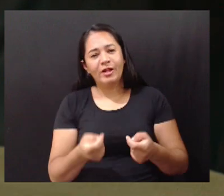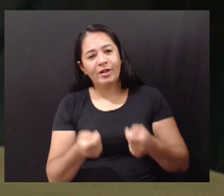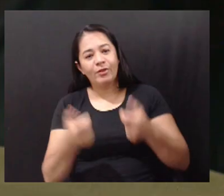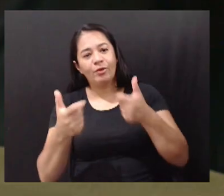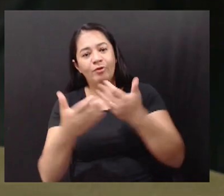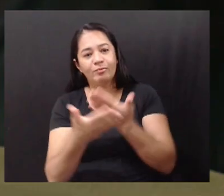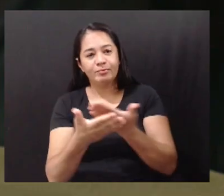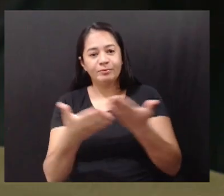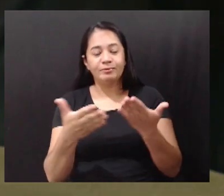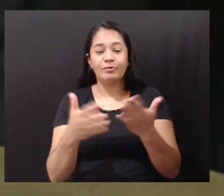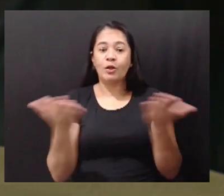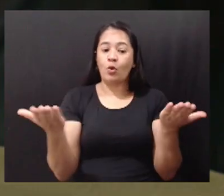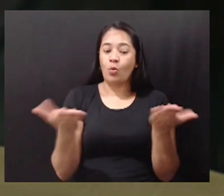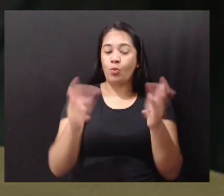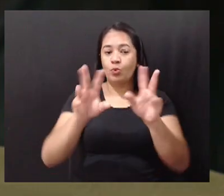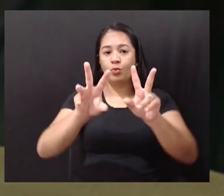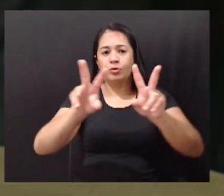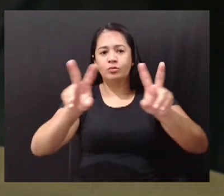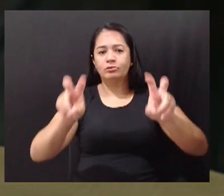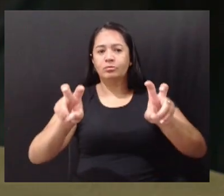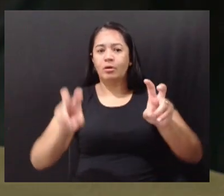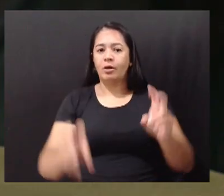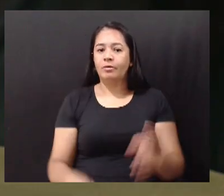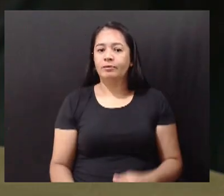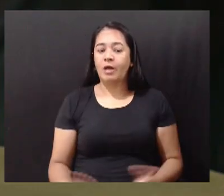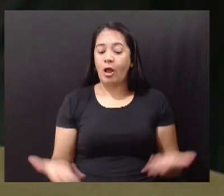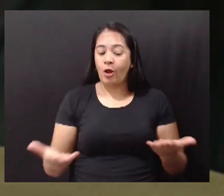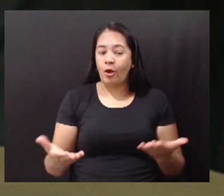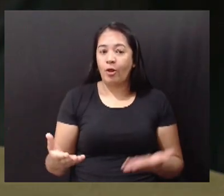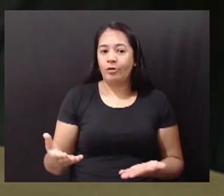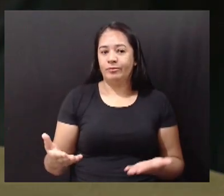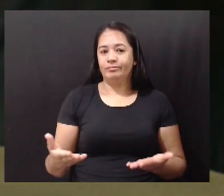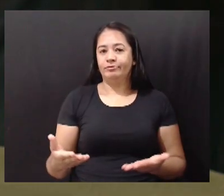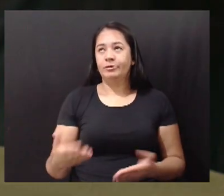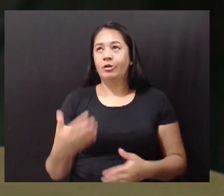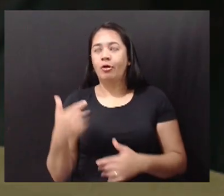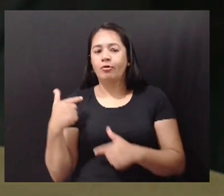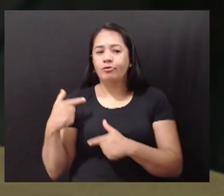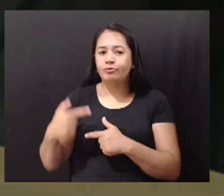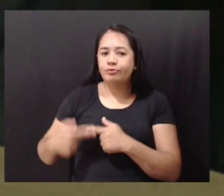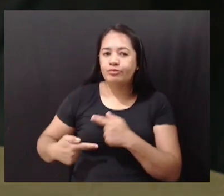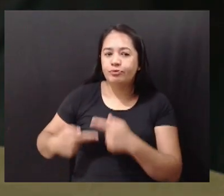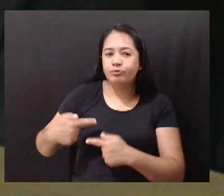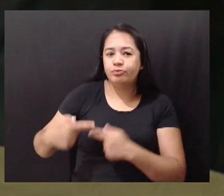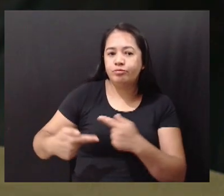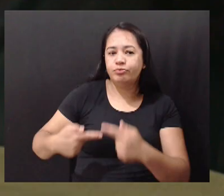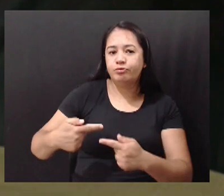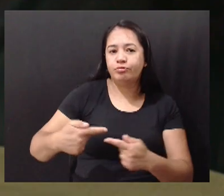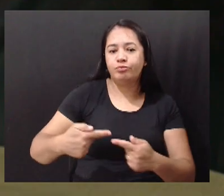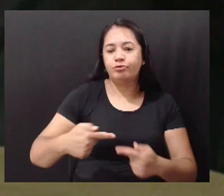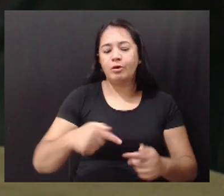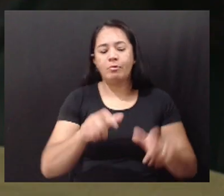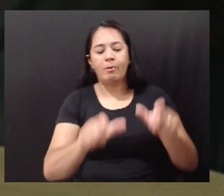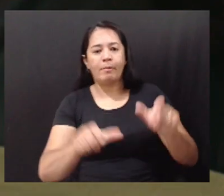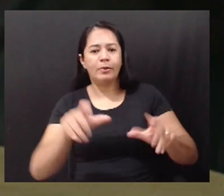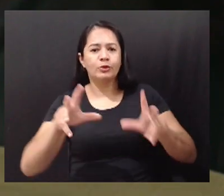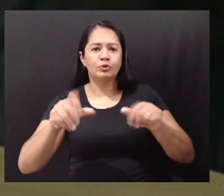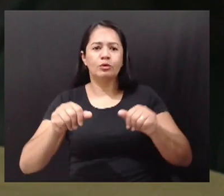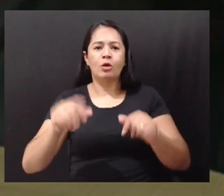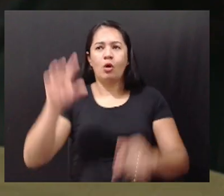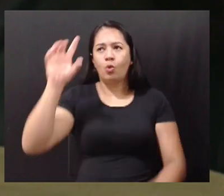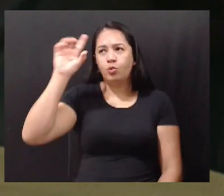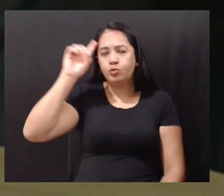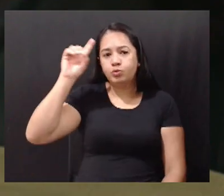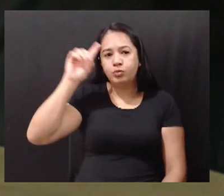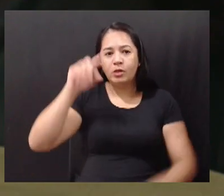tema do programa de hoje é extremamente atual. Ele atravessa gerações, classes sociais, rotinas de trabalho, de estudo e